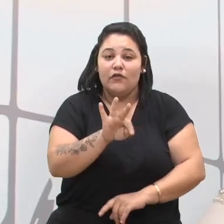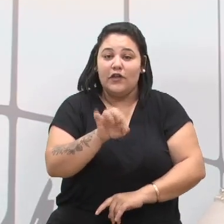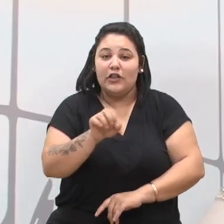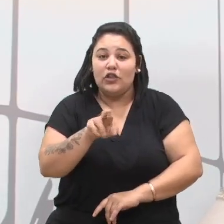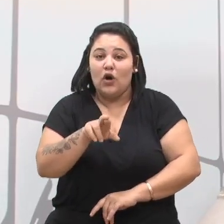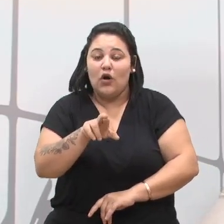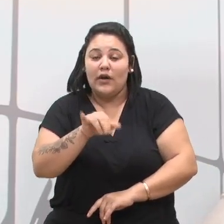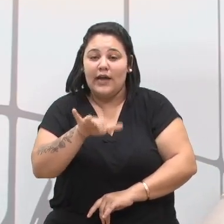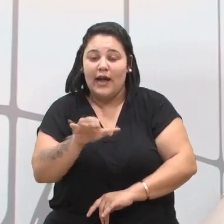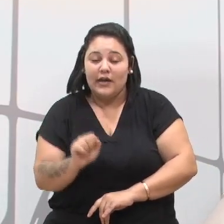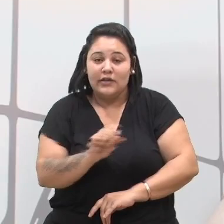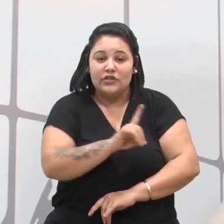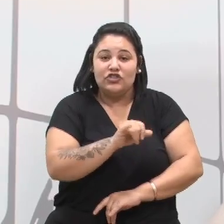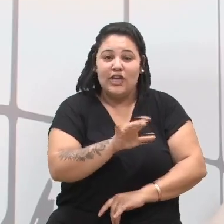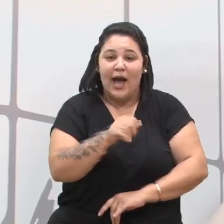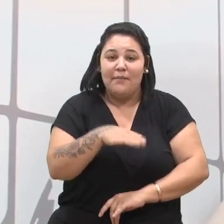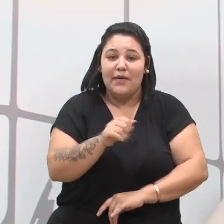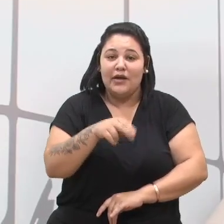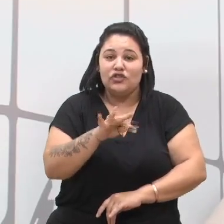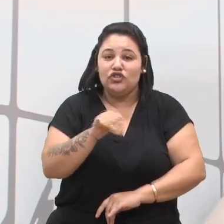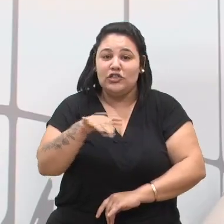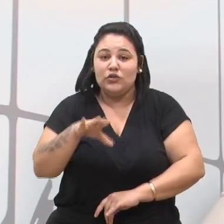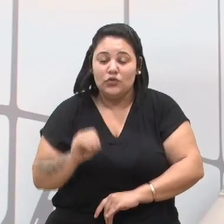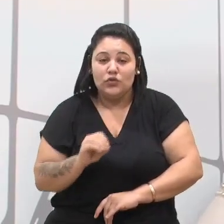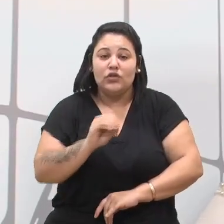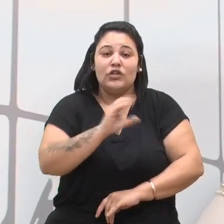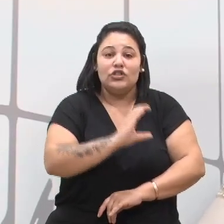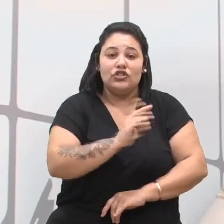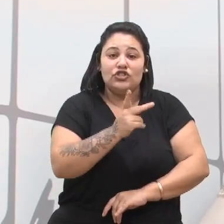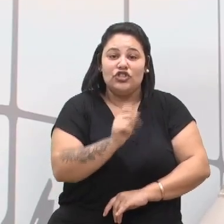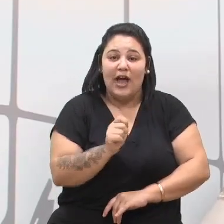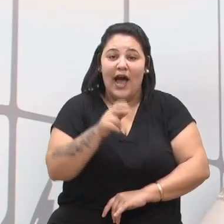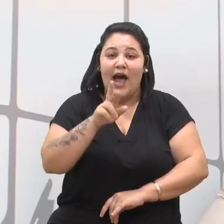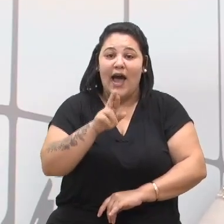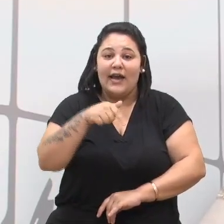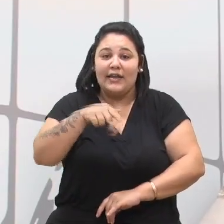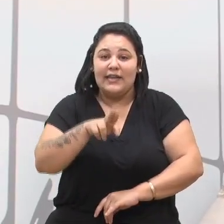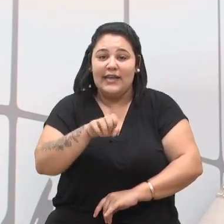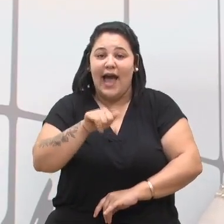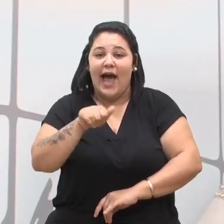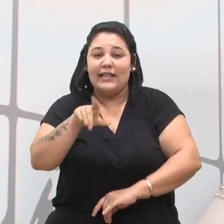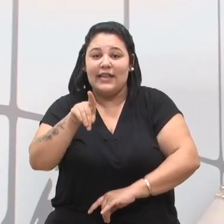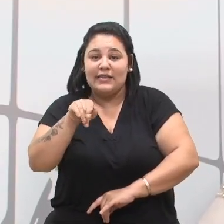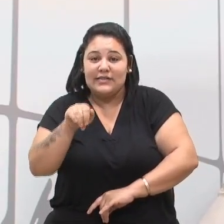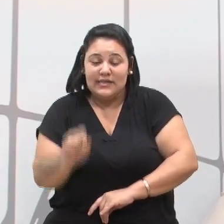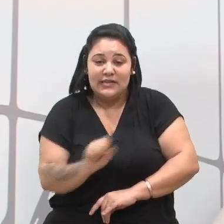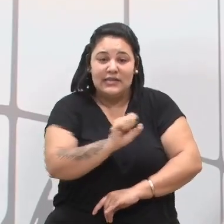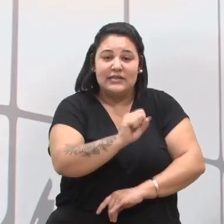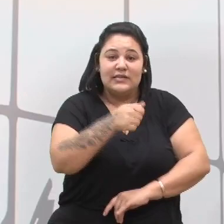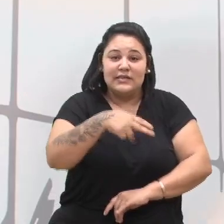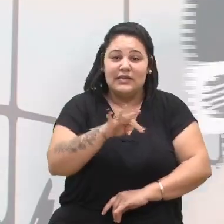e Santa Fé. São esses bairros que vão receber aí o bota fora aí da Codeca.